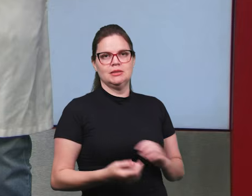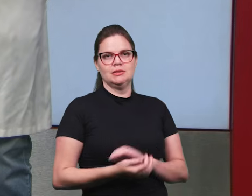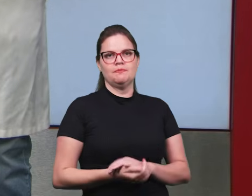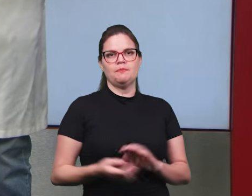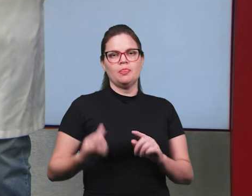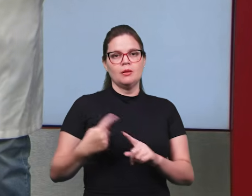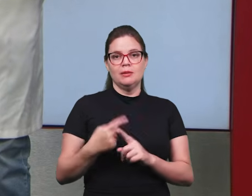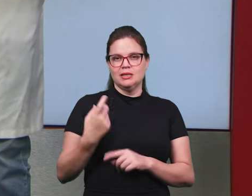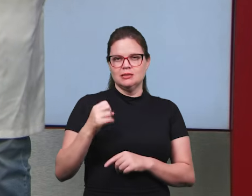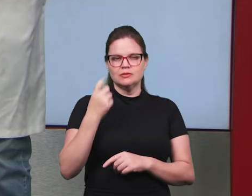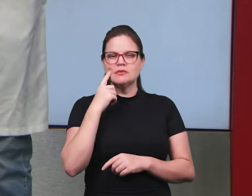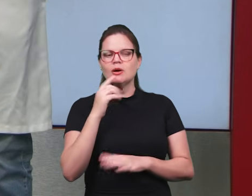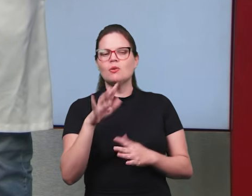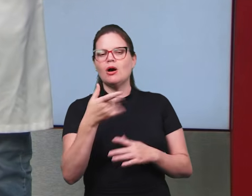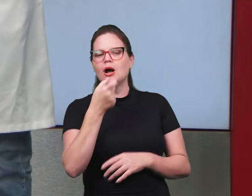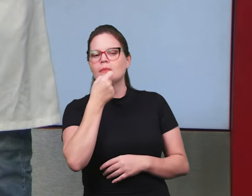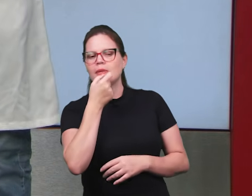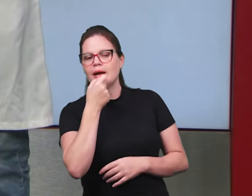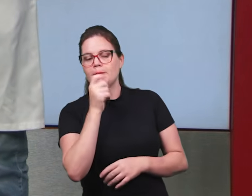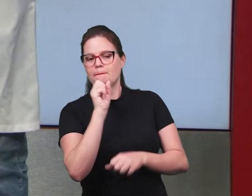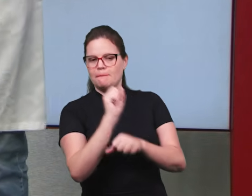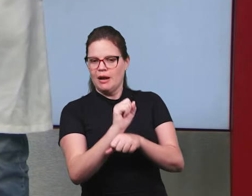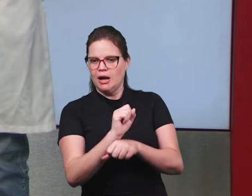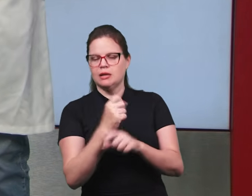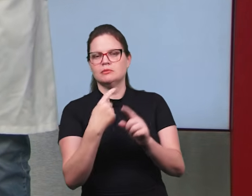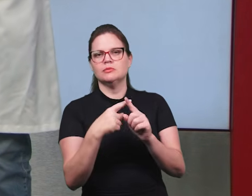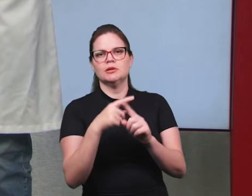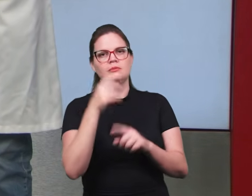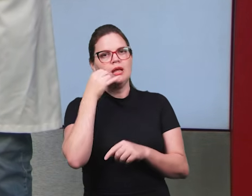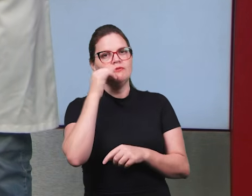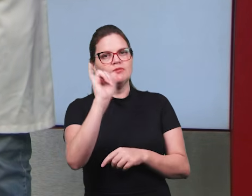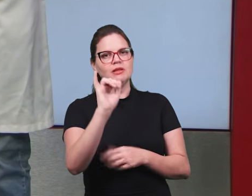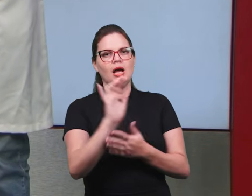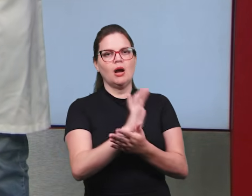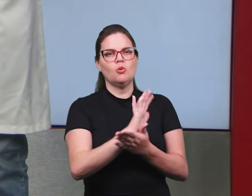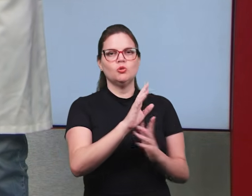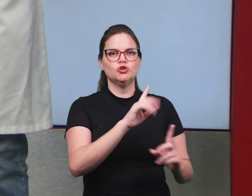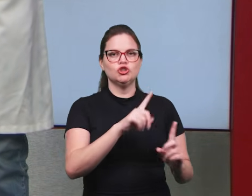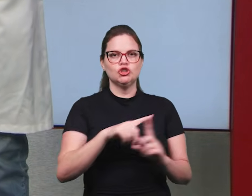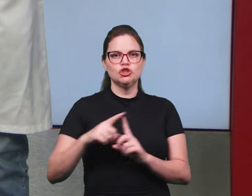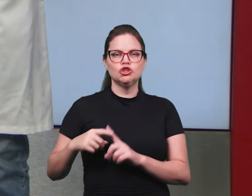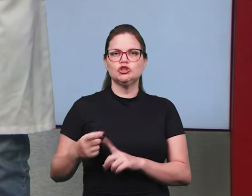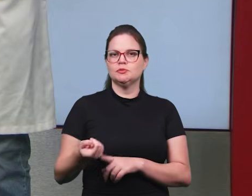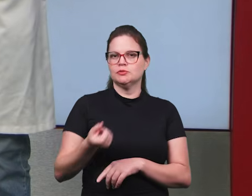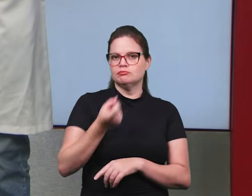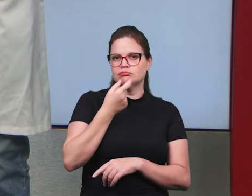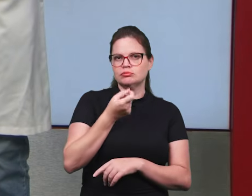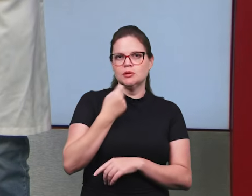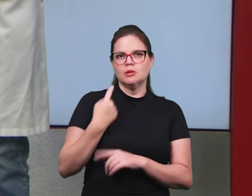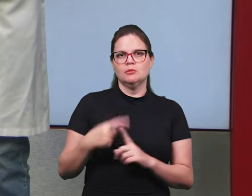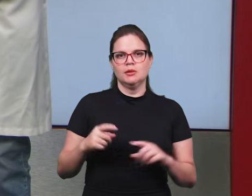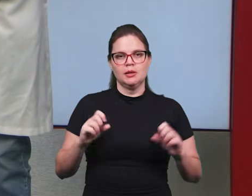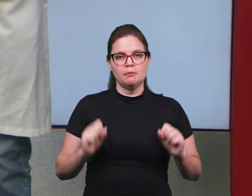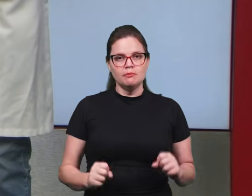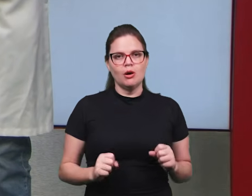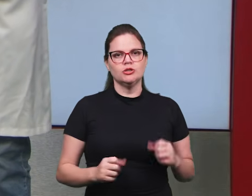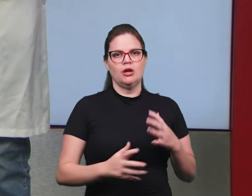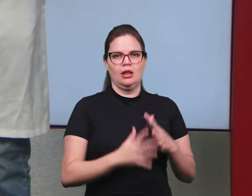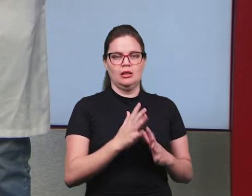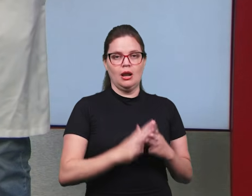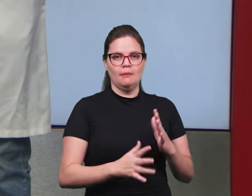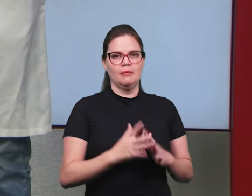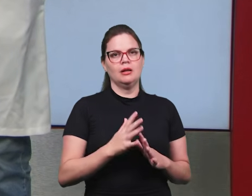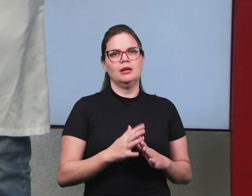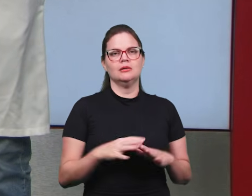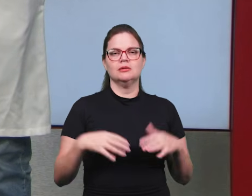suspender algum medicamento, de evitar algumas drogas que se usa habitualmente, que interferem na anestesia.